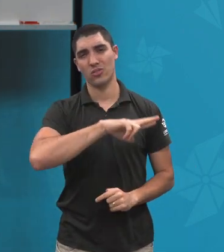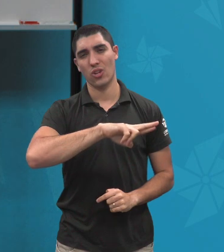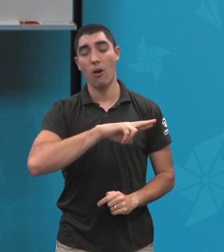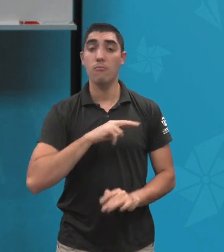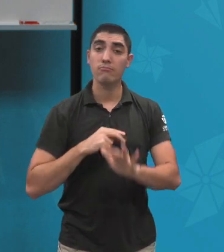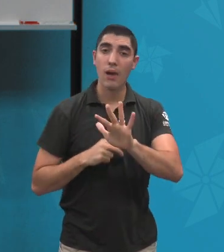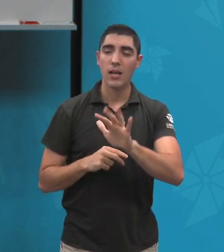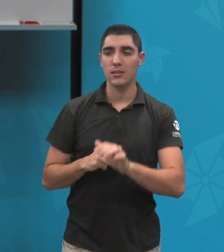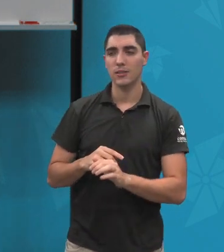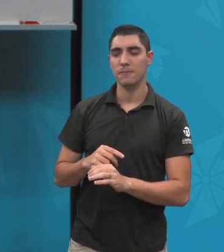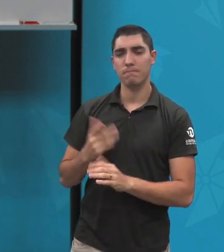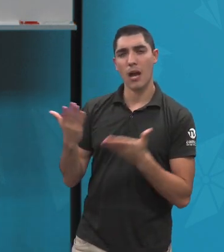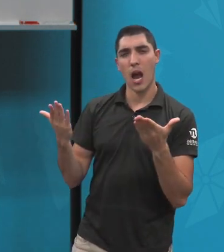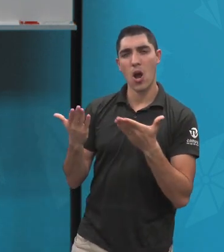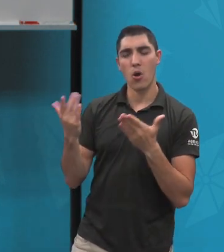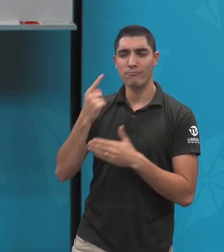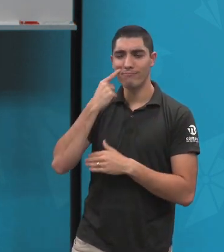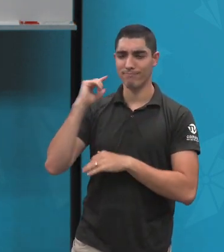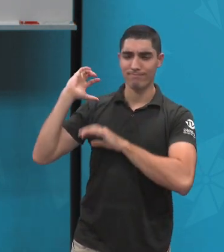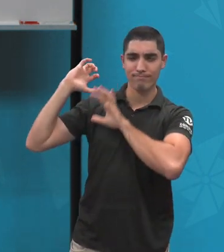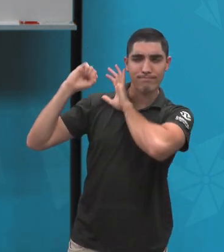justamente com o sentido de